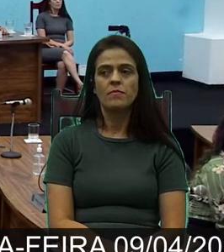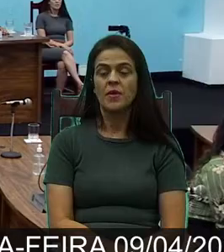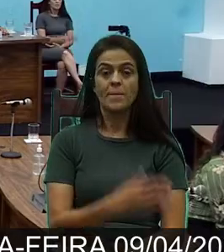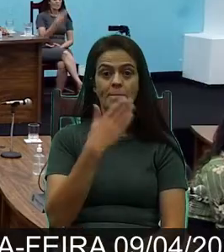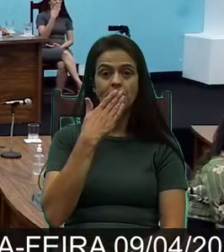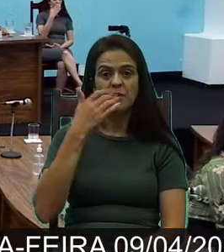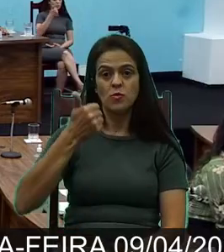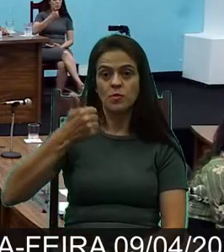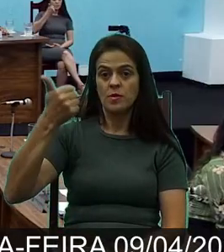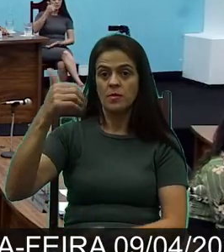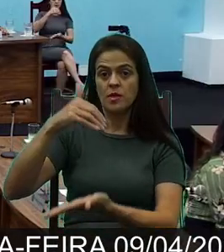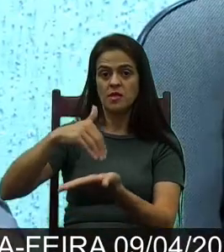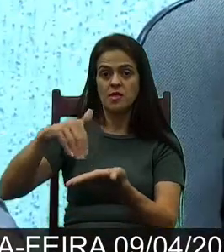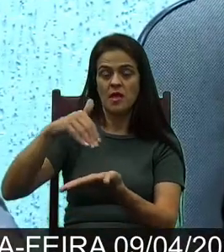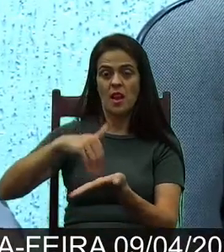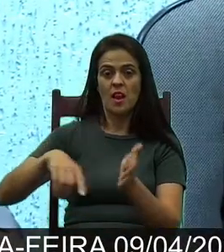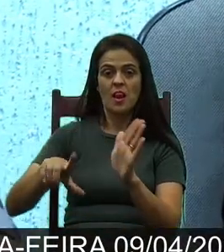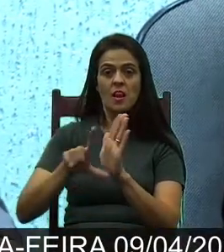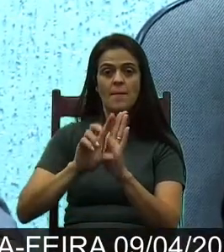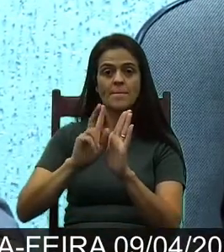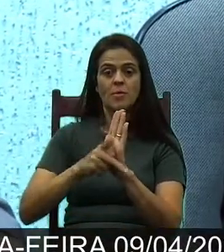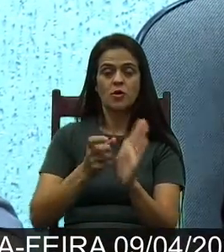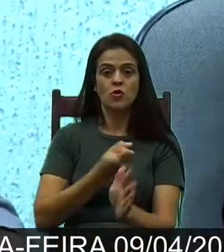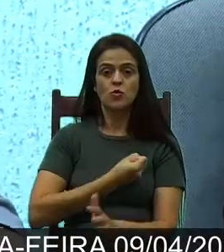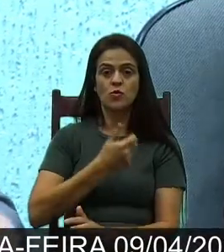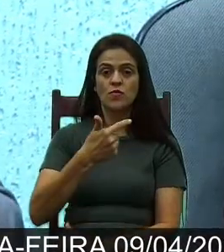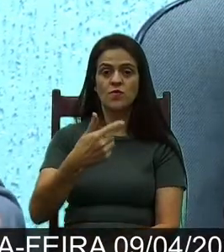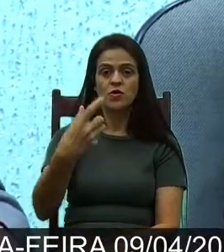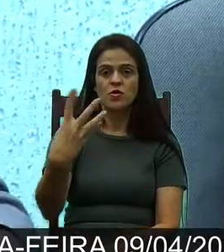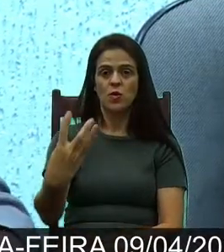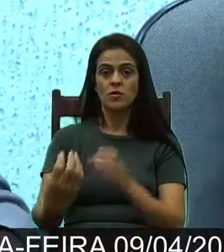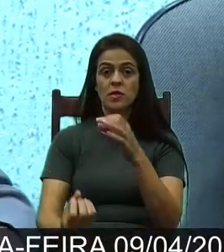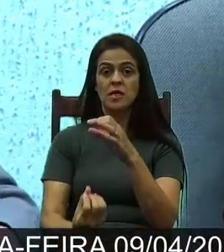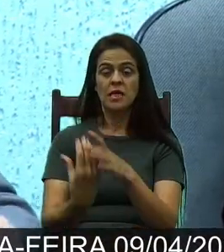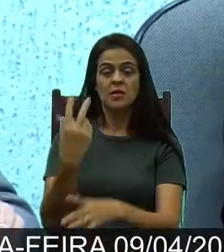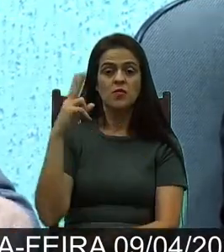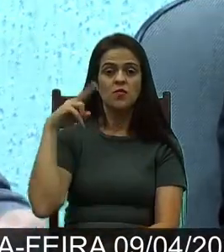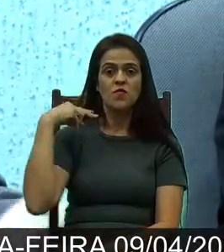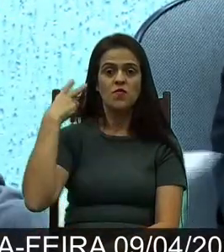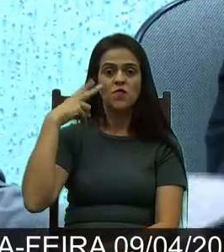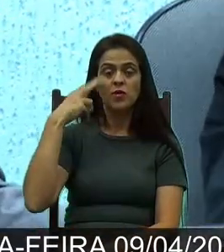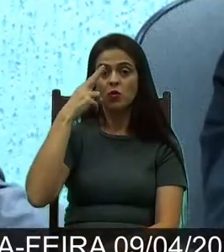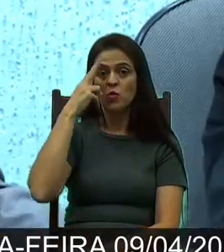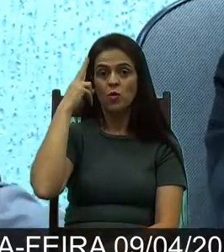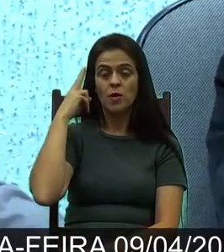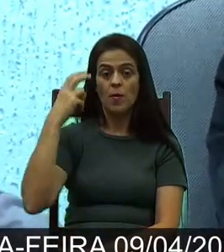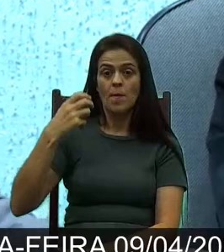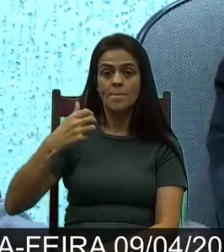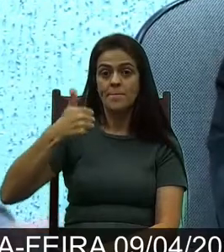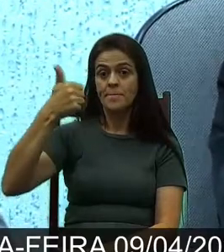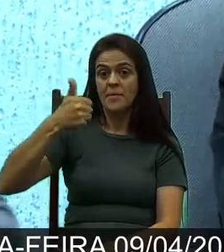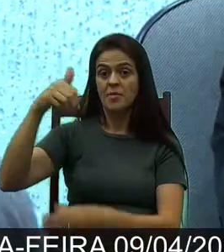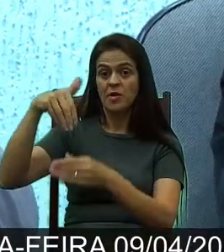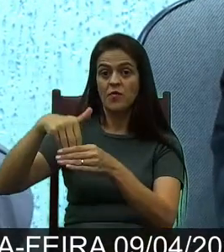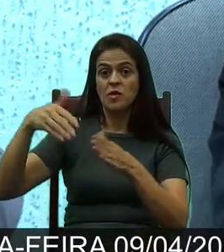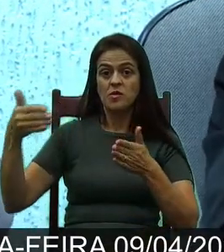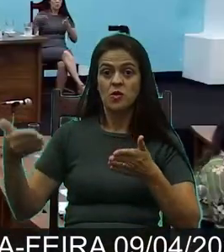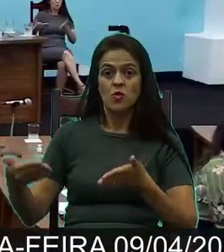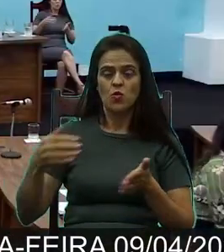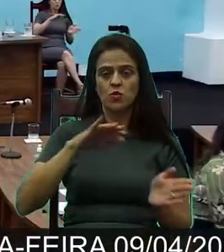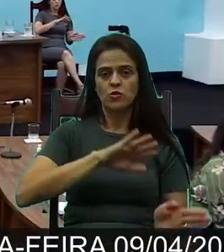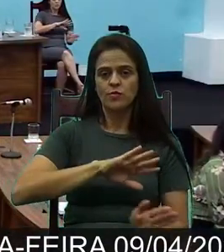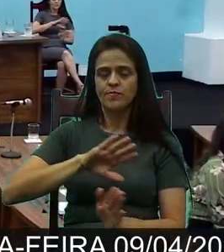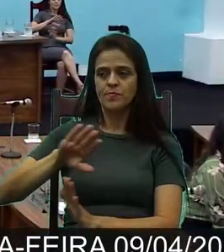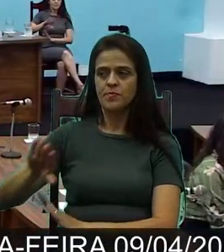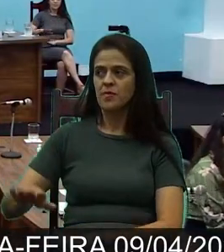Peço ao primeiro secretário que faça a leitura do projeto de lei número 24/2024, de autoria do vereador Igor Bueno. O projeto está em primeira discussão, em primeira votação. Em